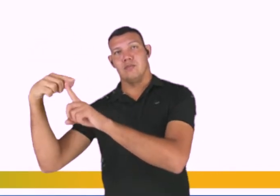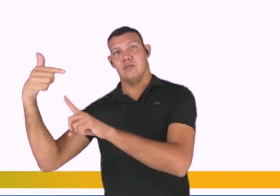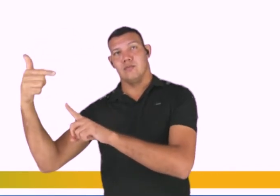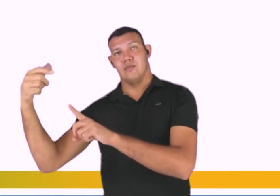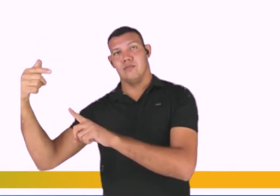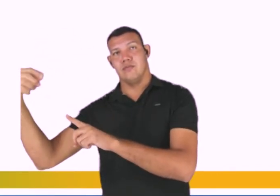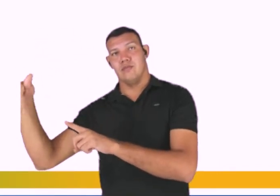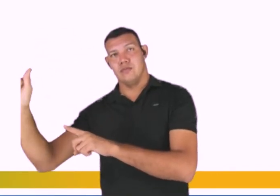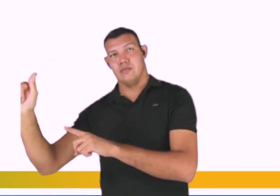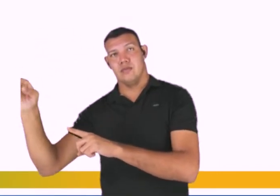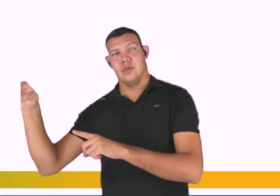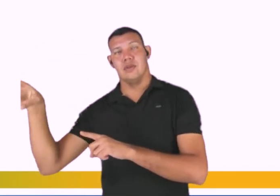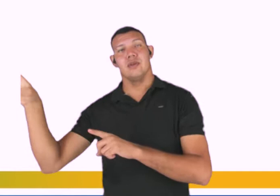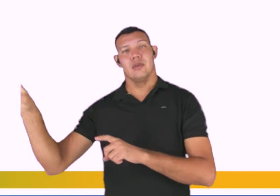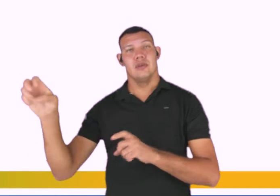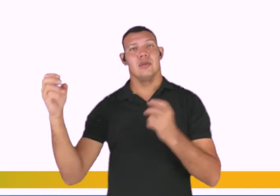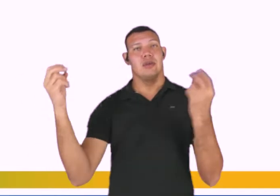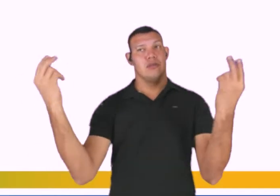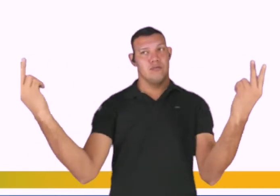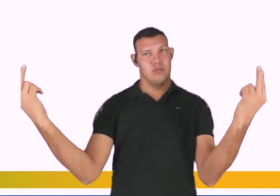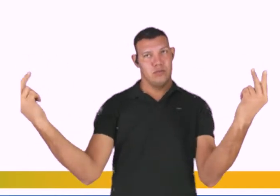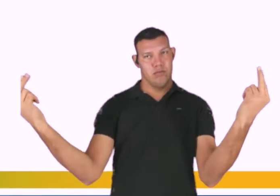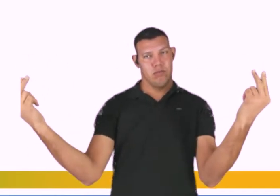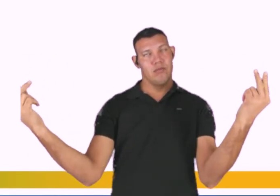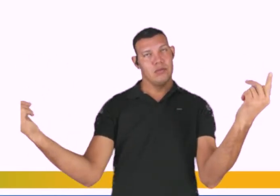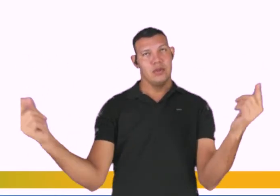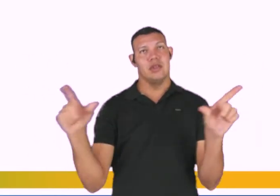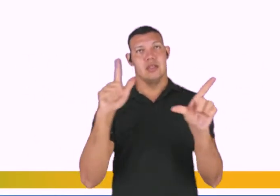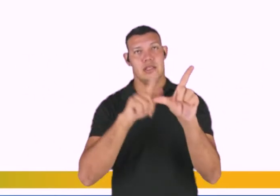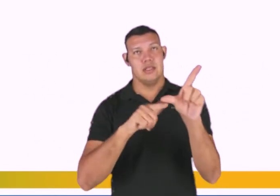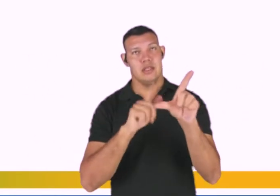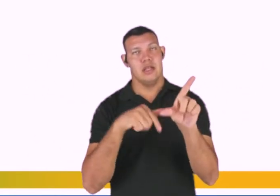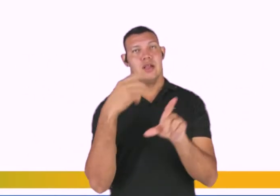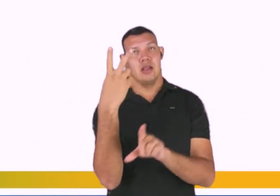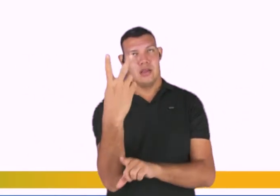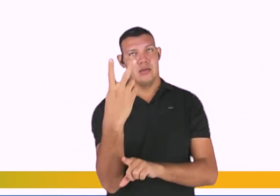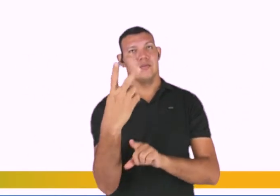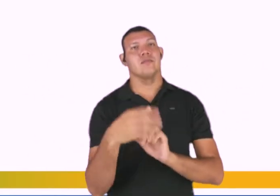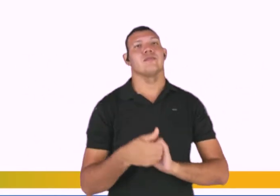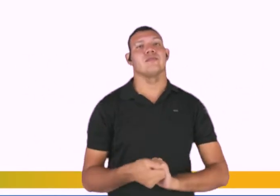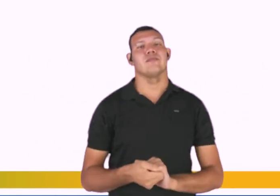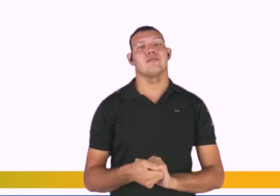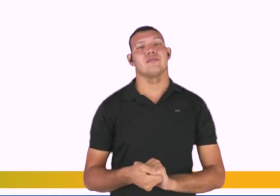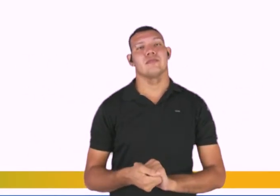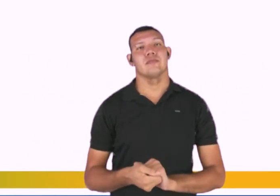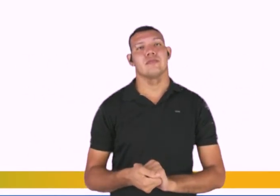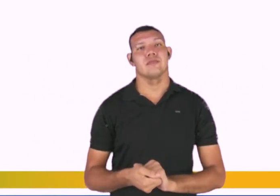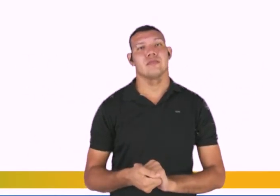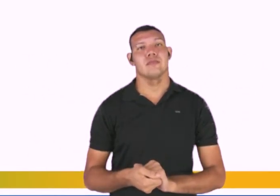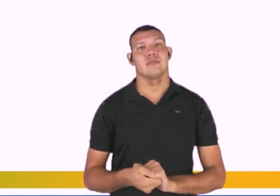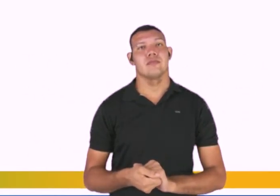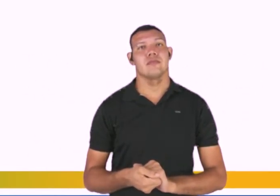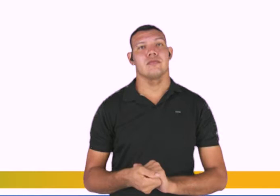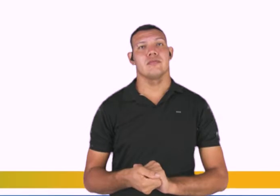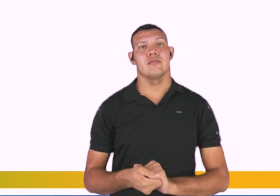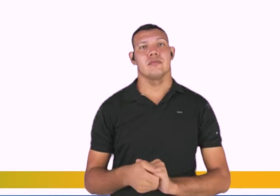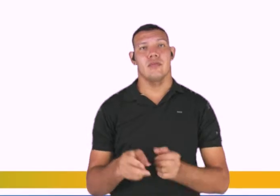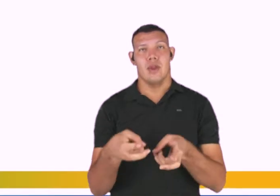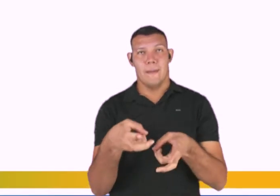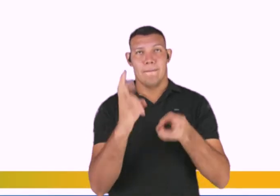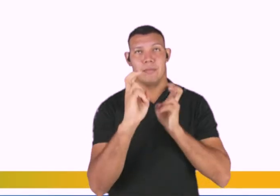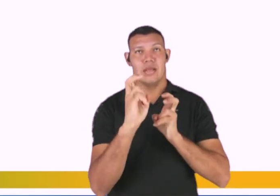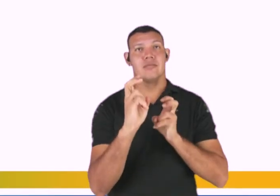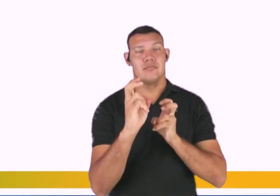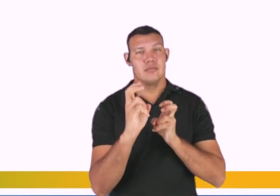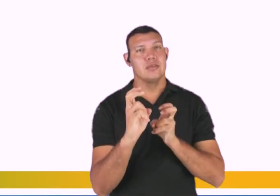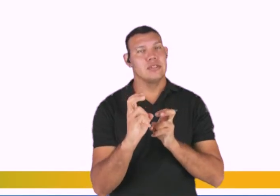que nós temos de x mais y igual a 3 e na segunda equação 2x mais 3y igual a 8, percebam que ela